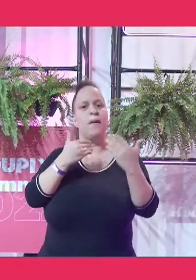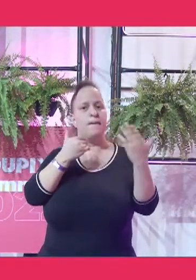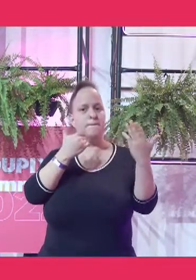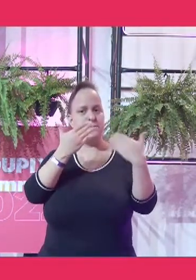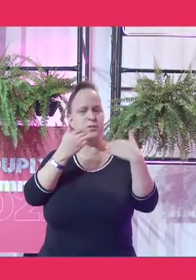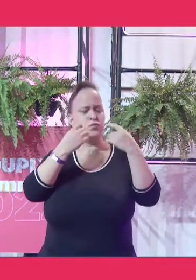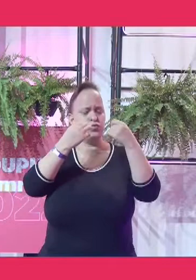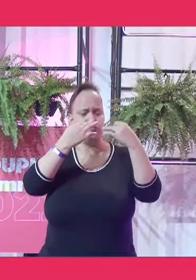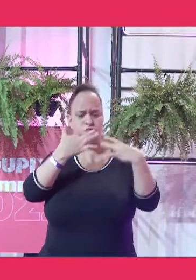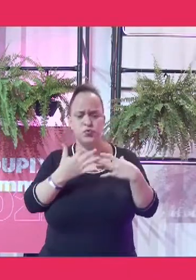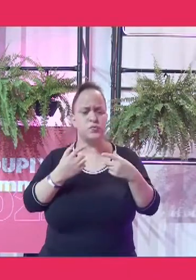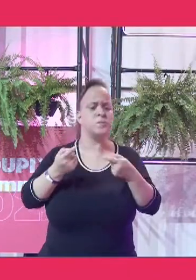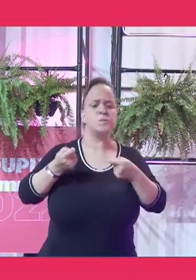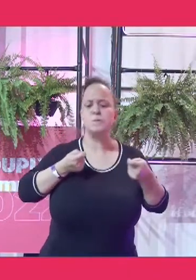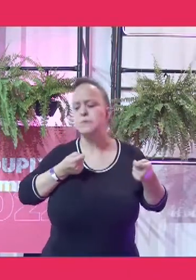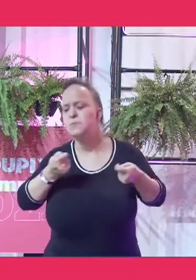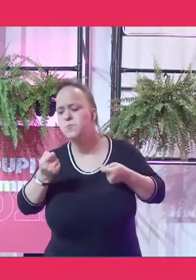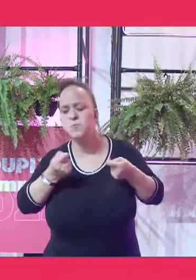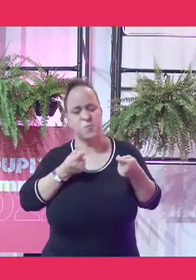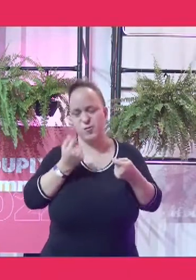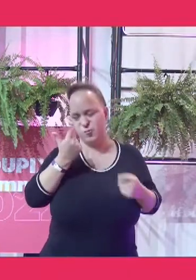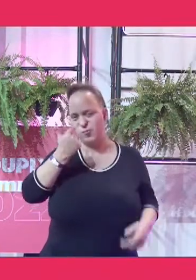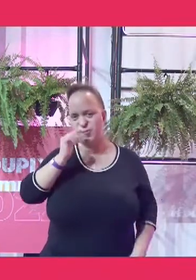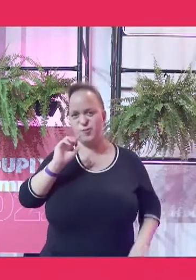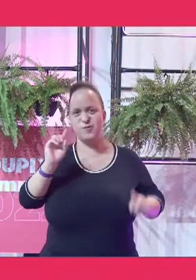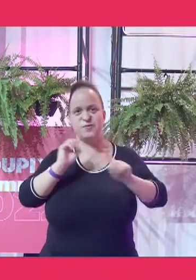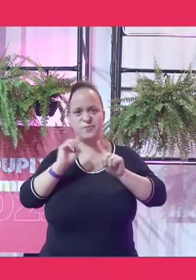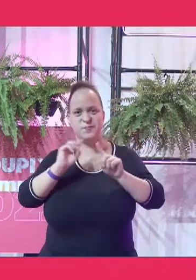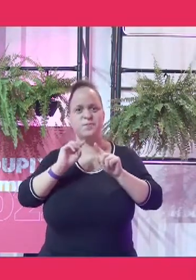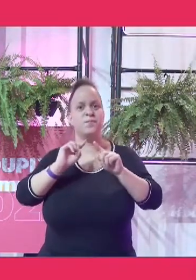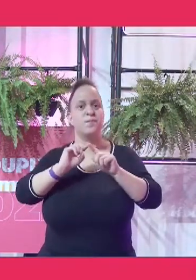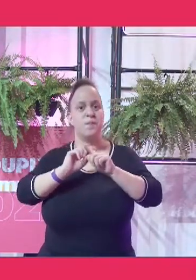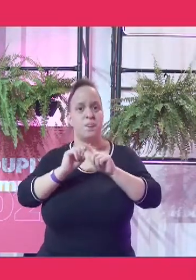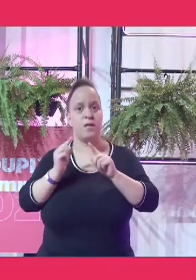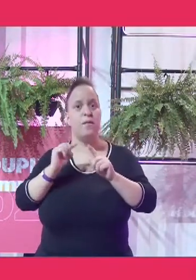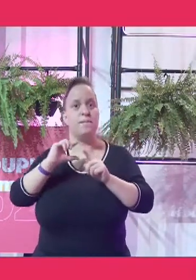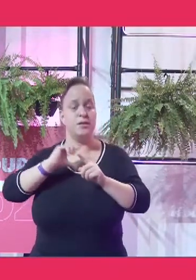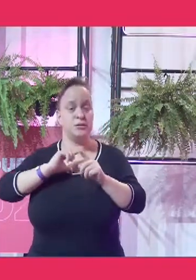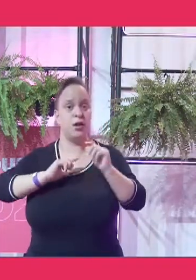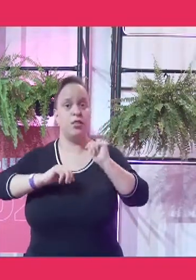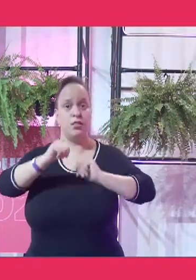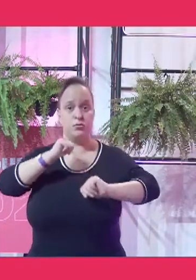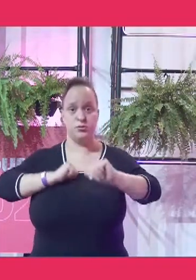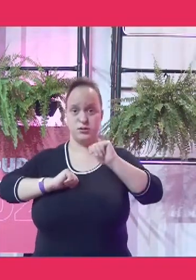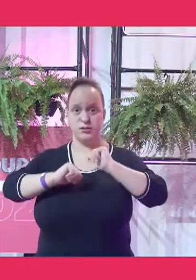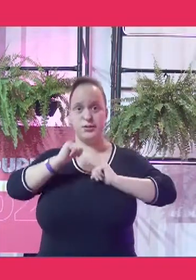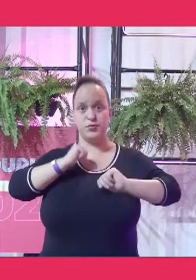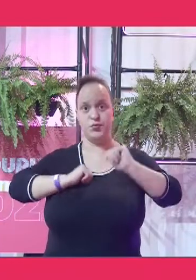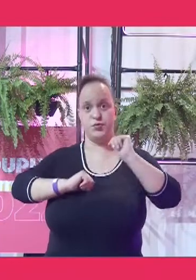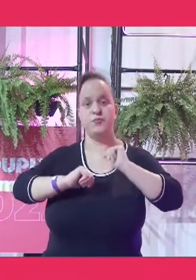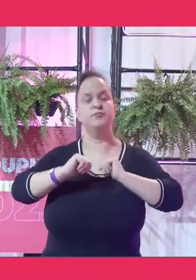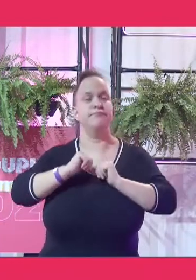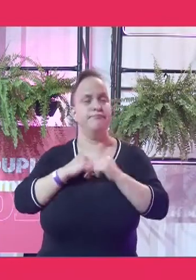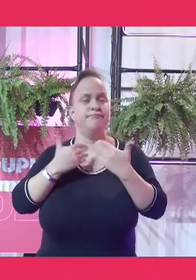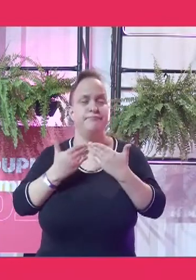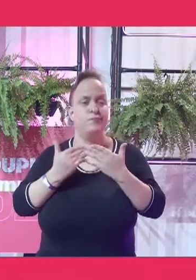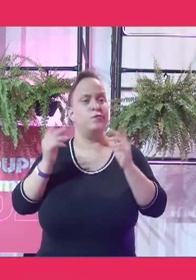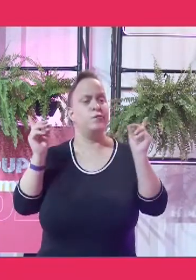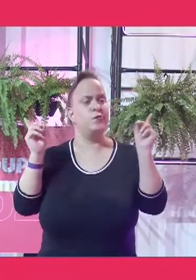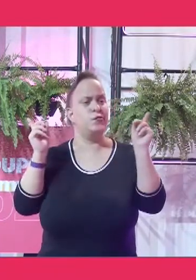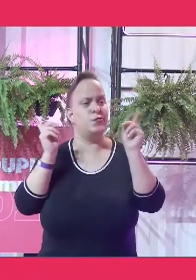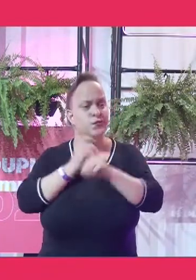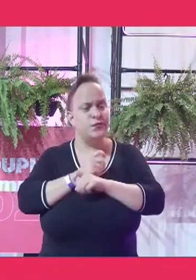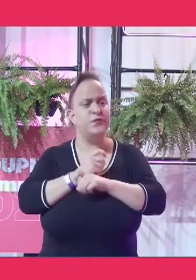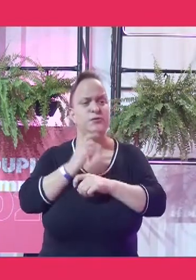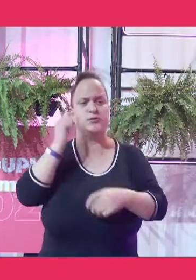não posso controlar o que eu posto na internet, é isso mesmo. Mas eu ainda tenho essa ansiedade. Então, é muito difícil para mim pensar que